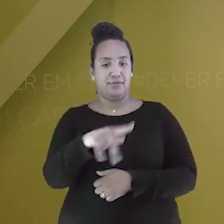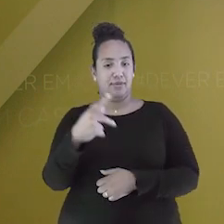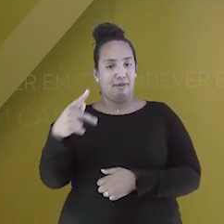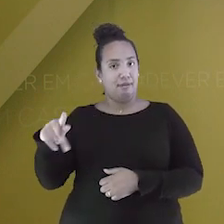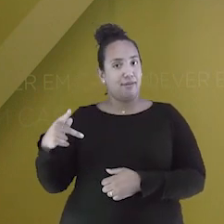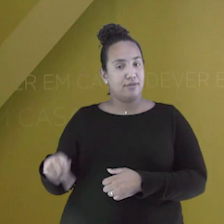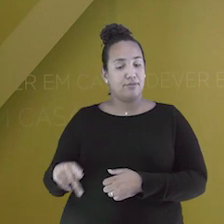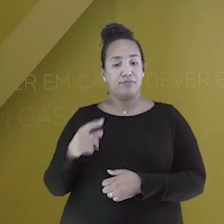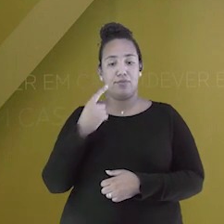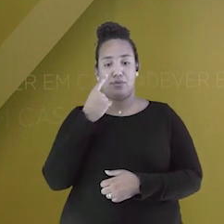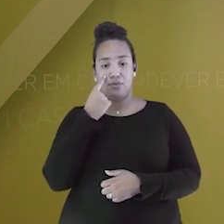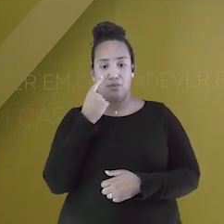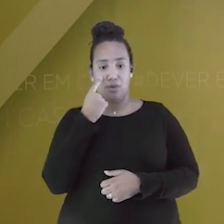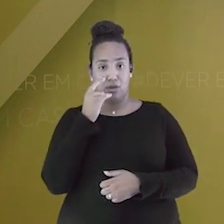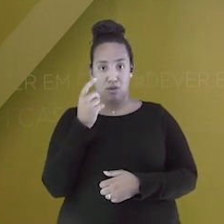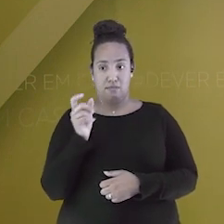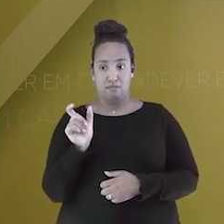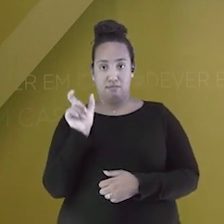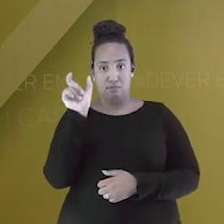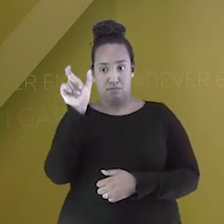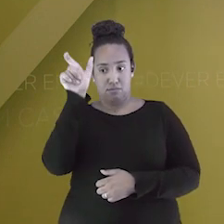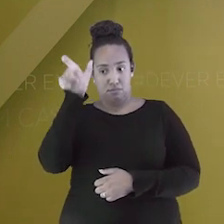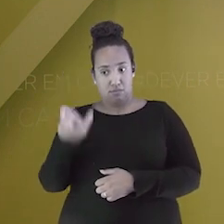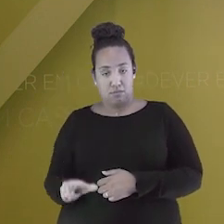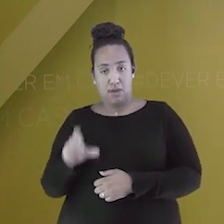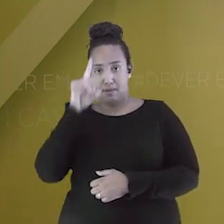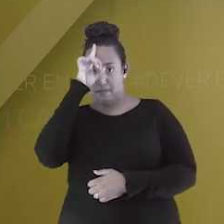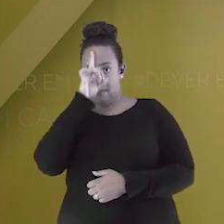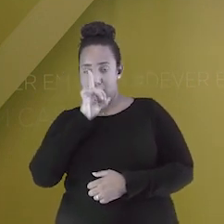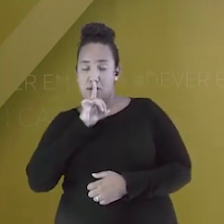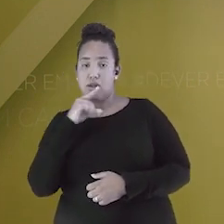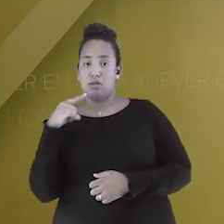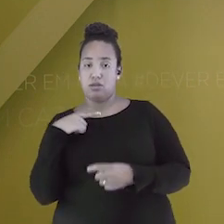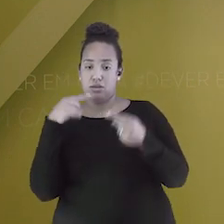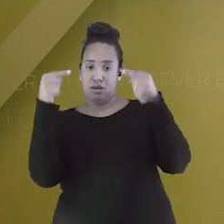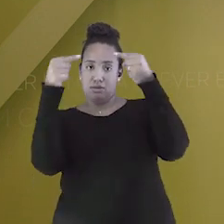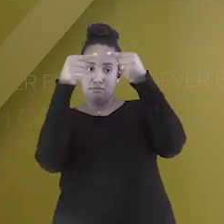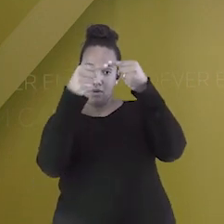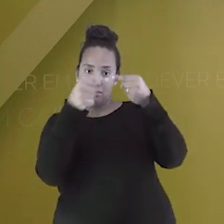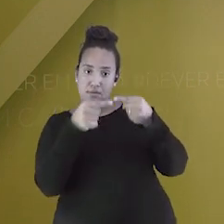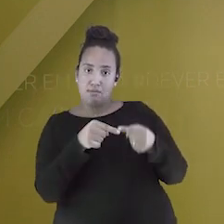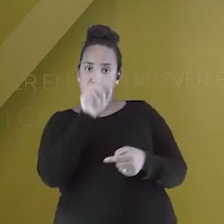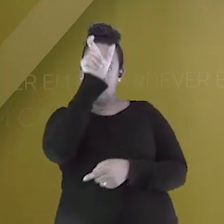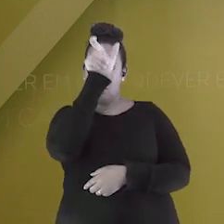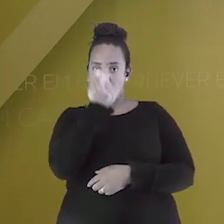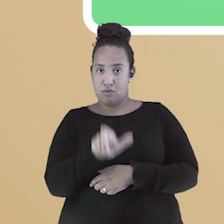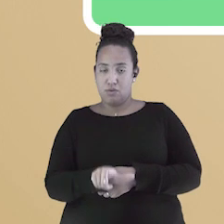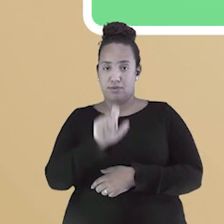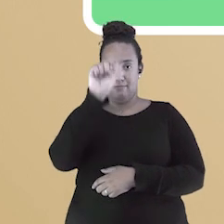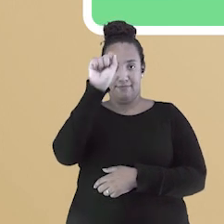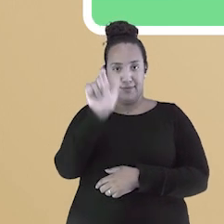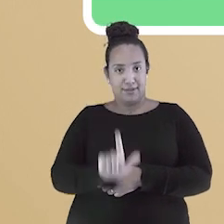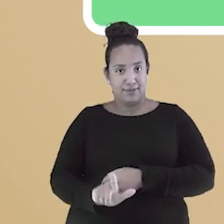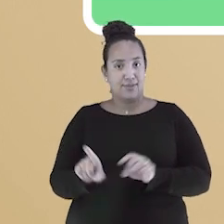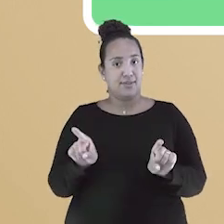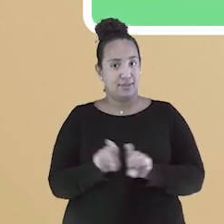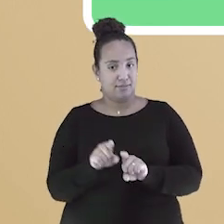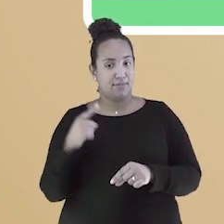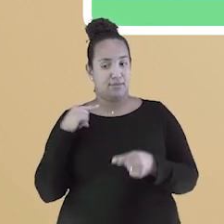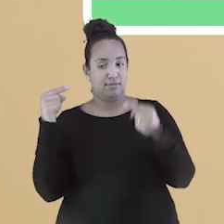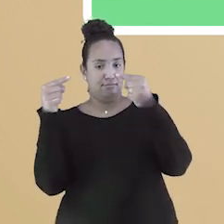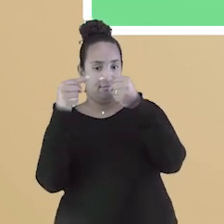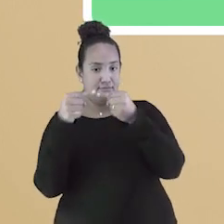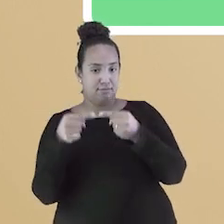palavra amarela tem uma palavra para indicar posse relacionada a ela na coluna azul, a coluna dos adjectives. Ou